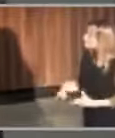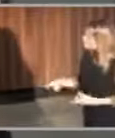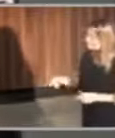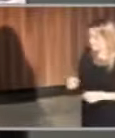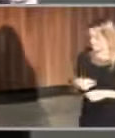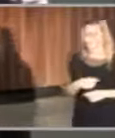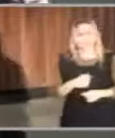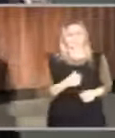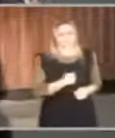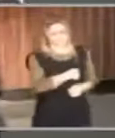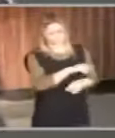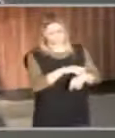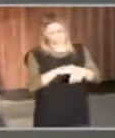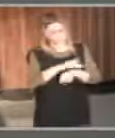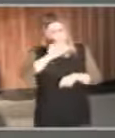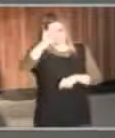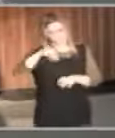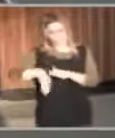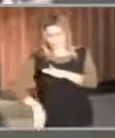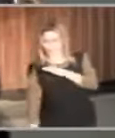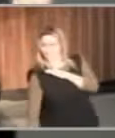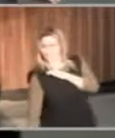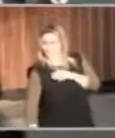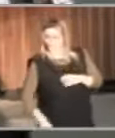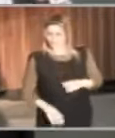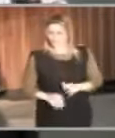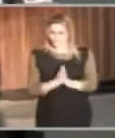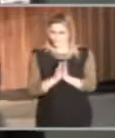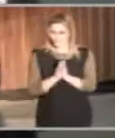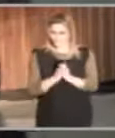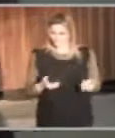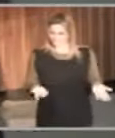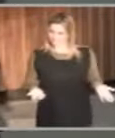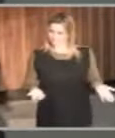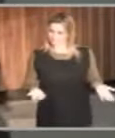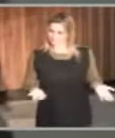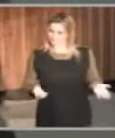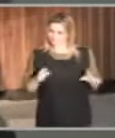essas coisas da grandeza e do poder de Deus ninguém segurava mais esse menino